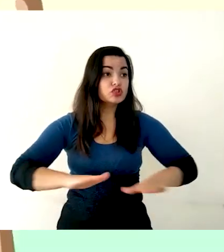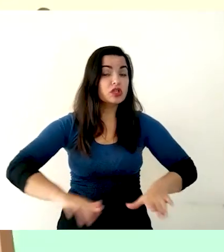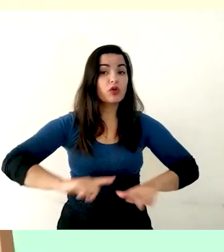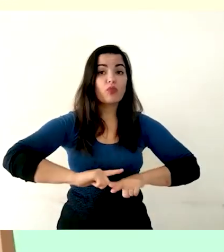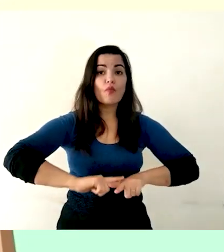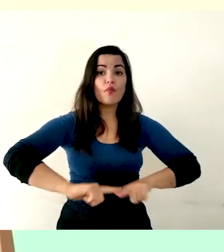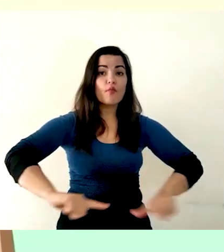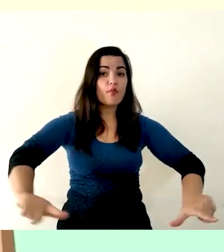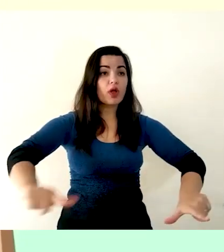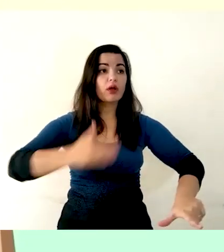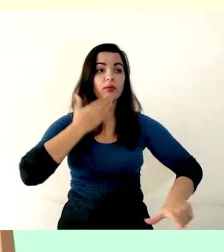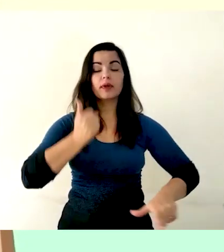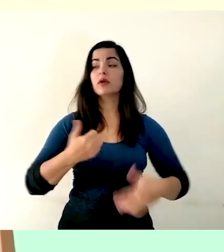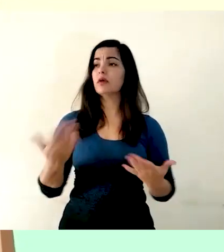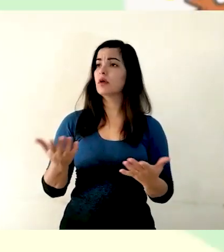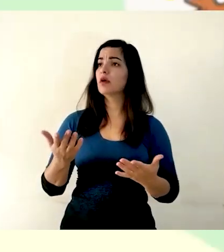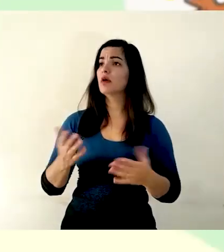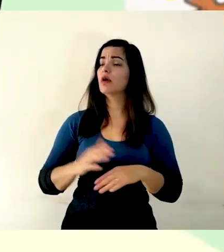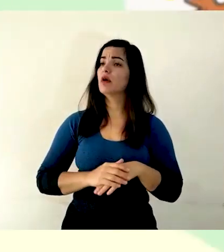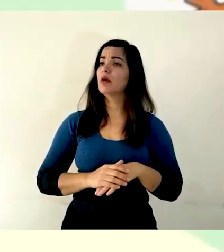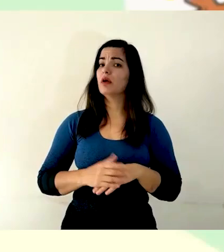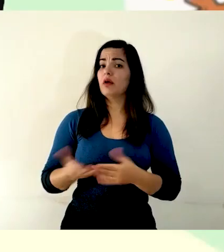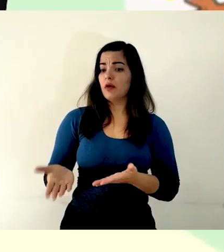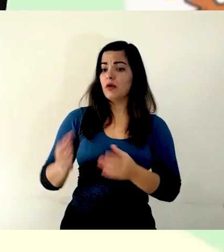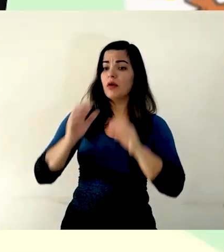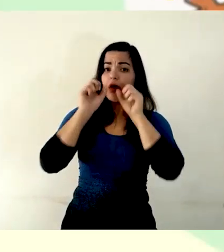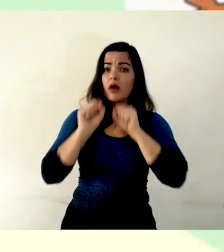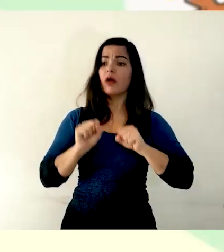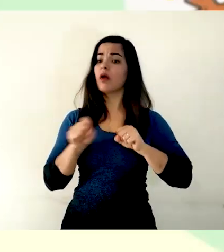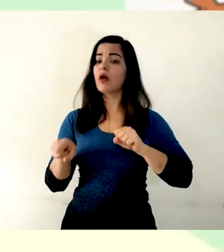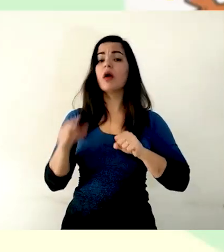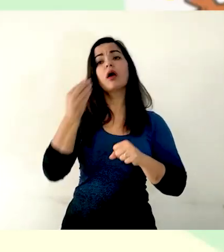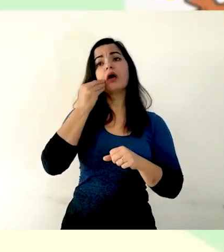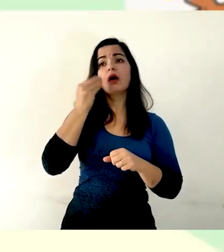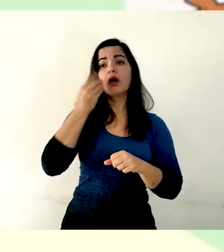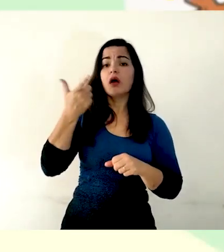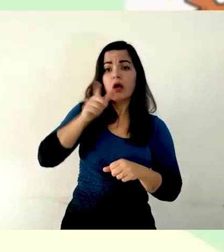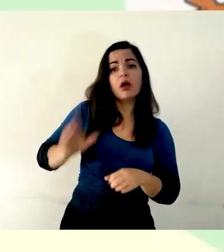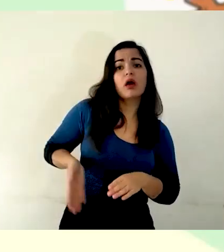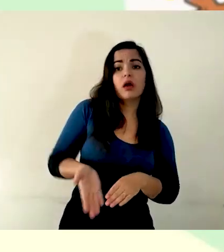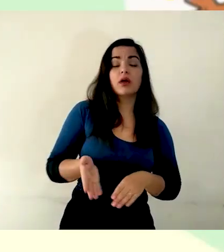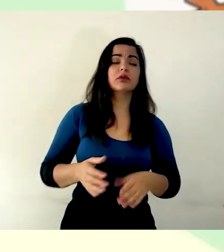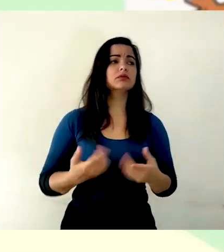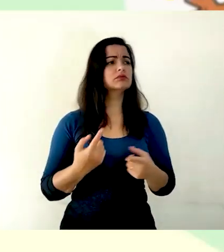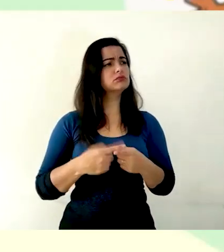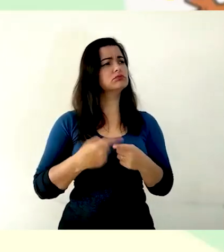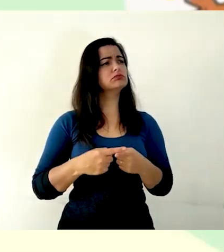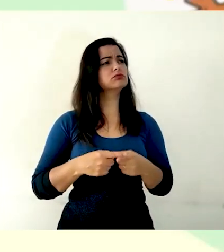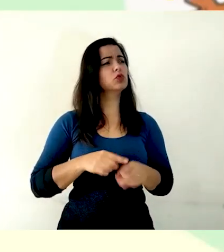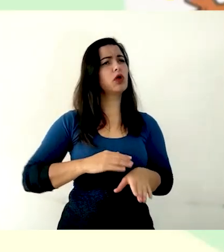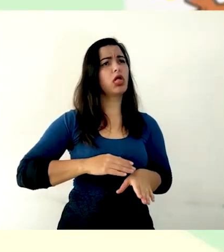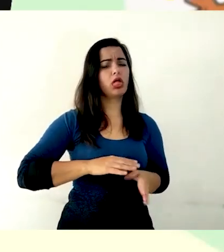carrinho tão bem. Bem, é que o carro desliza melhor no chão.